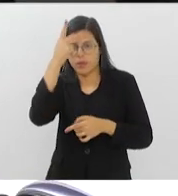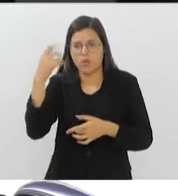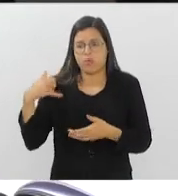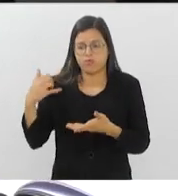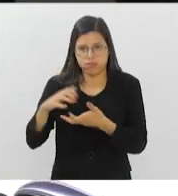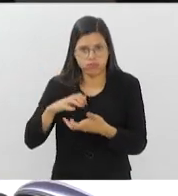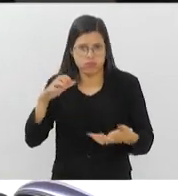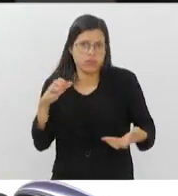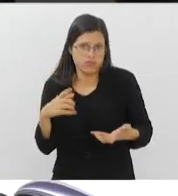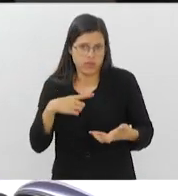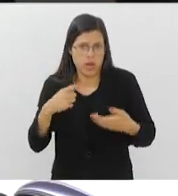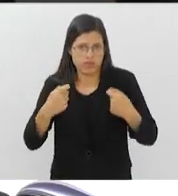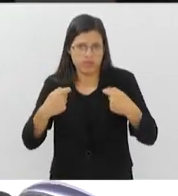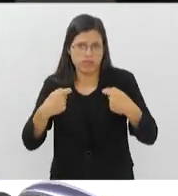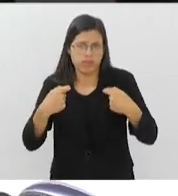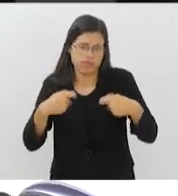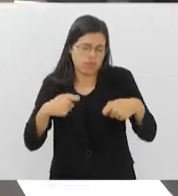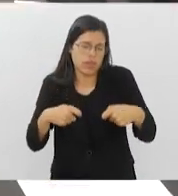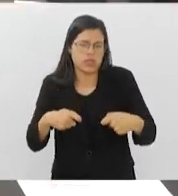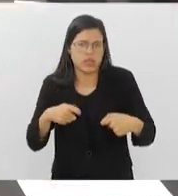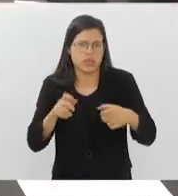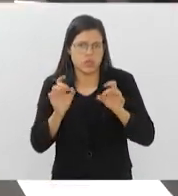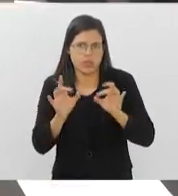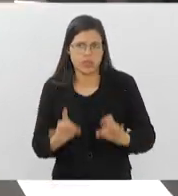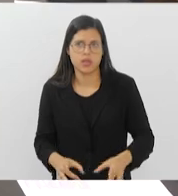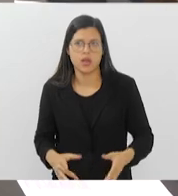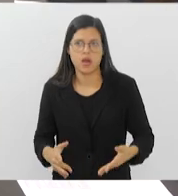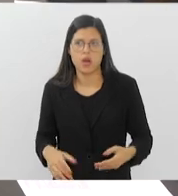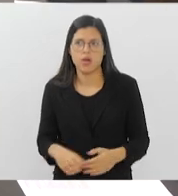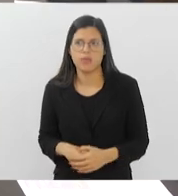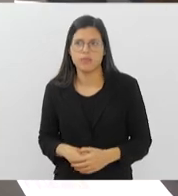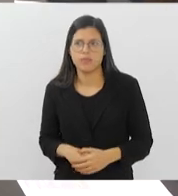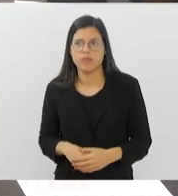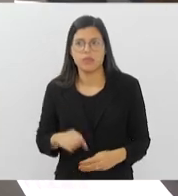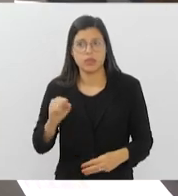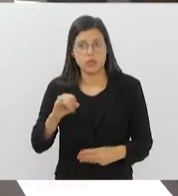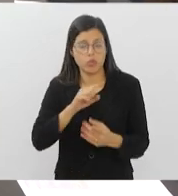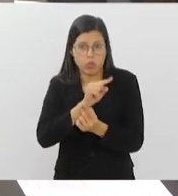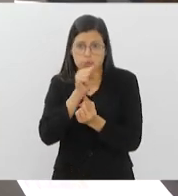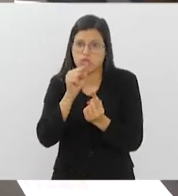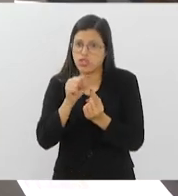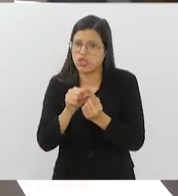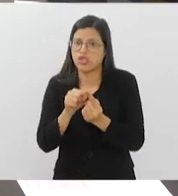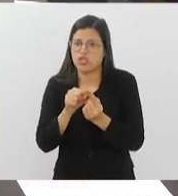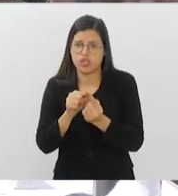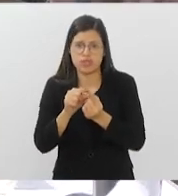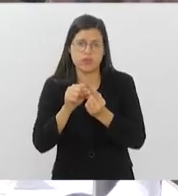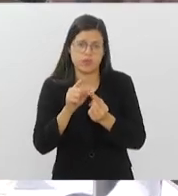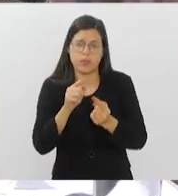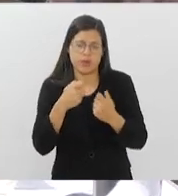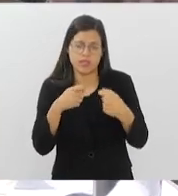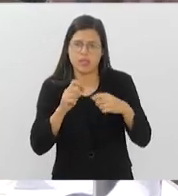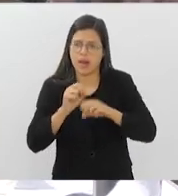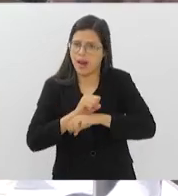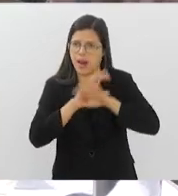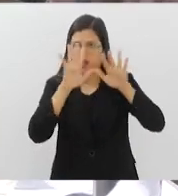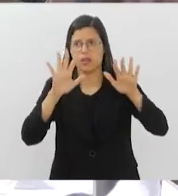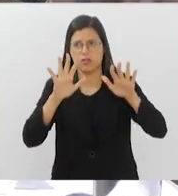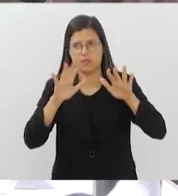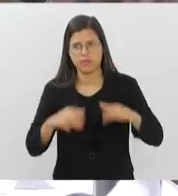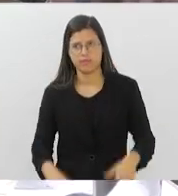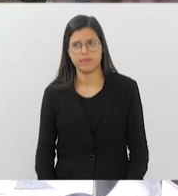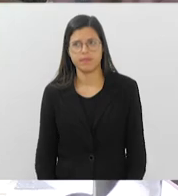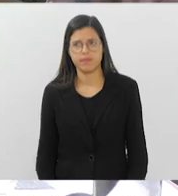fiz, eu fiz essa referência. Se a intenção é essa, pode ser, precisa ficar claro. Senão tem que retirar as necessidades especiais. O idoso